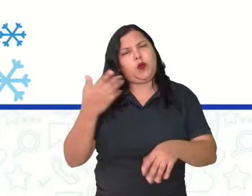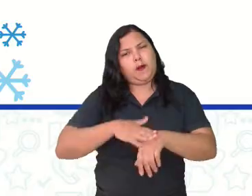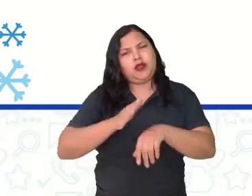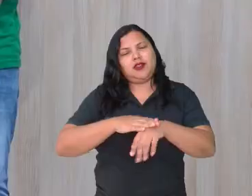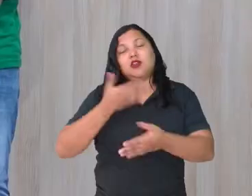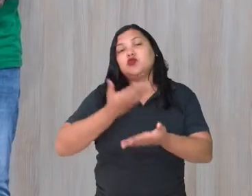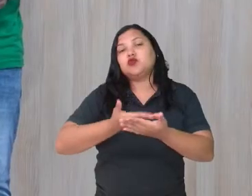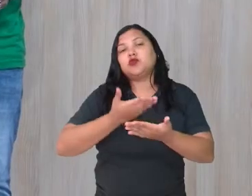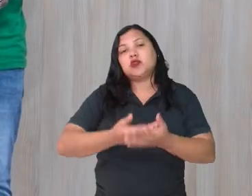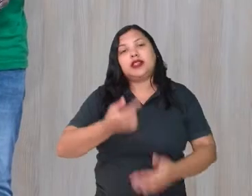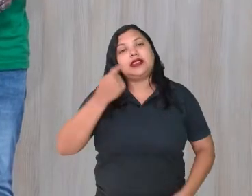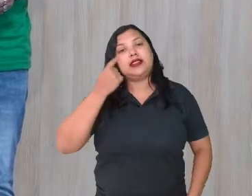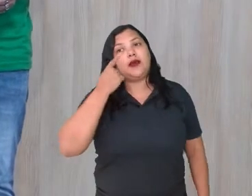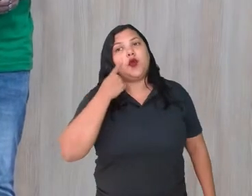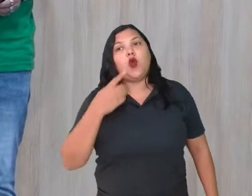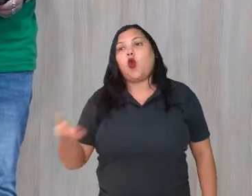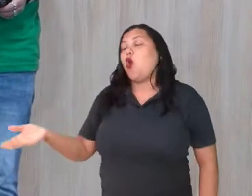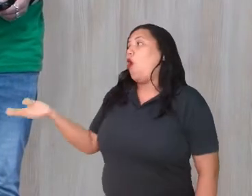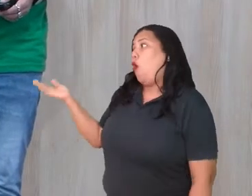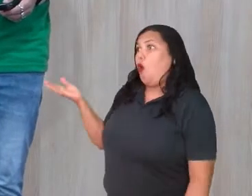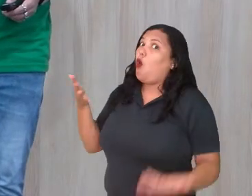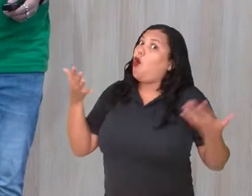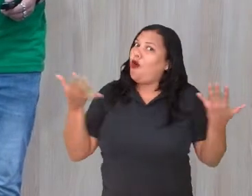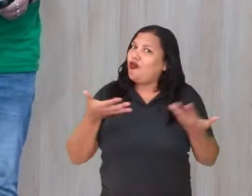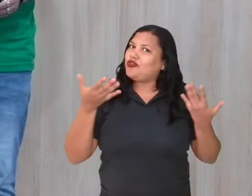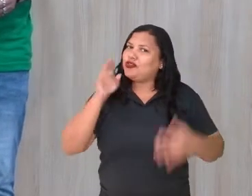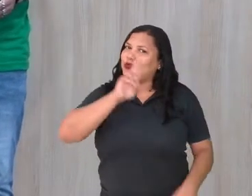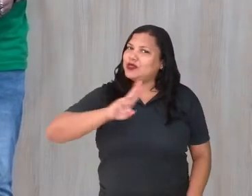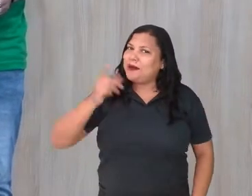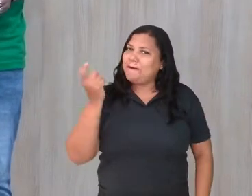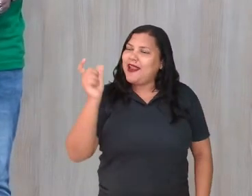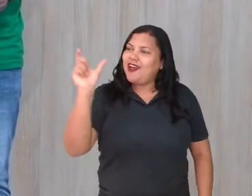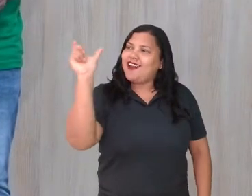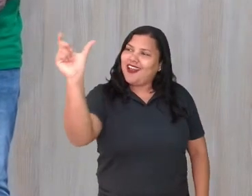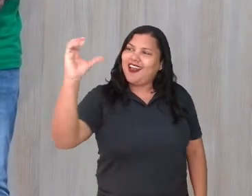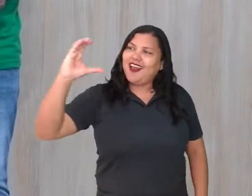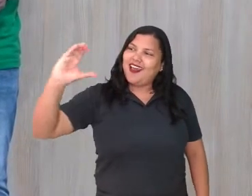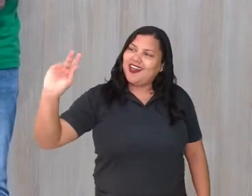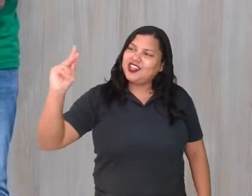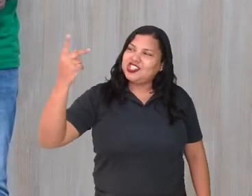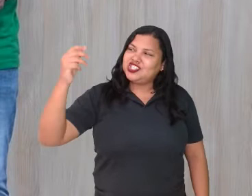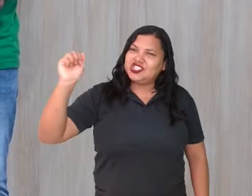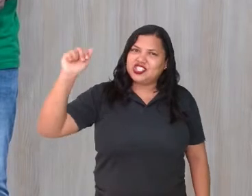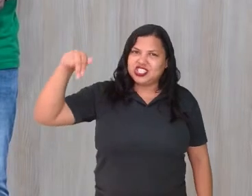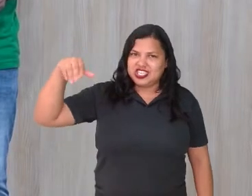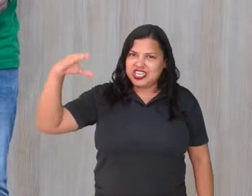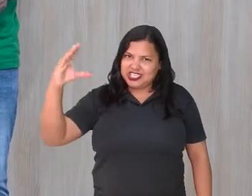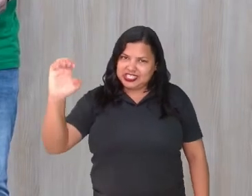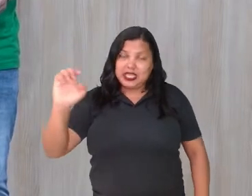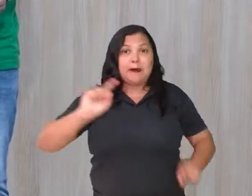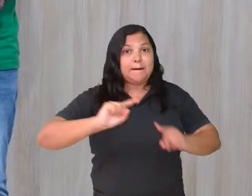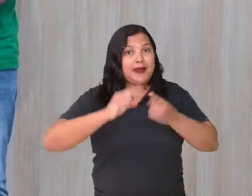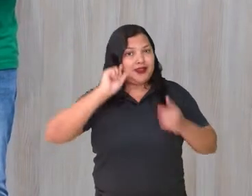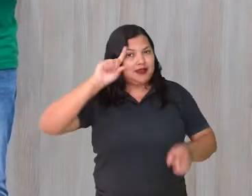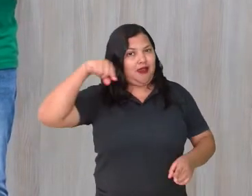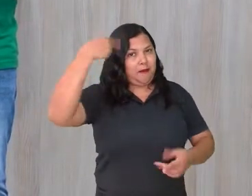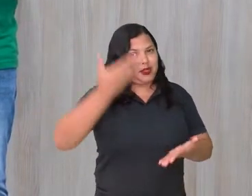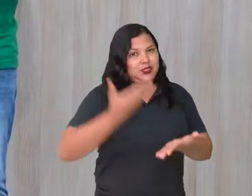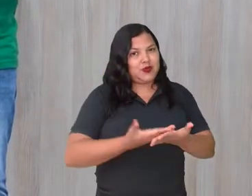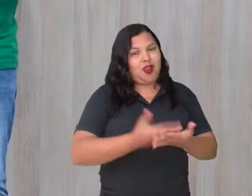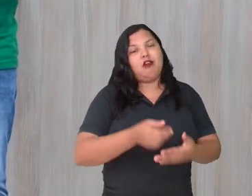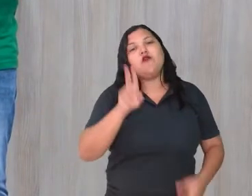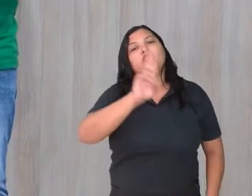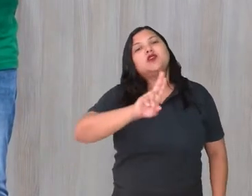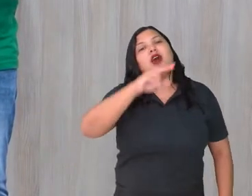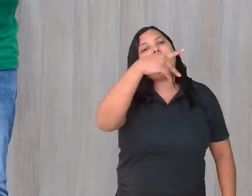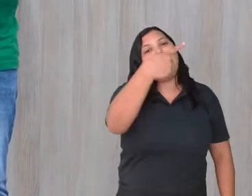tema. Hoje eu estou chamando de chance. A partir da próxima aula, a gente já vai usar o nome probabilidade. No momento que a